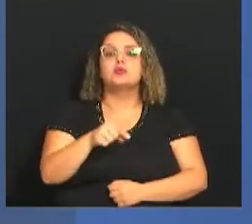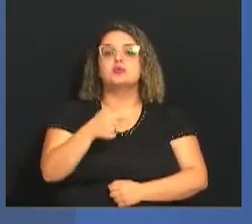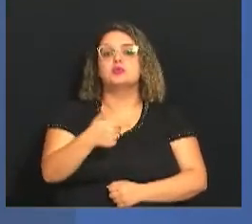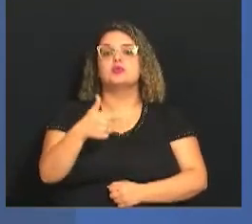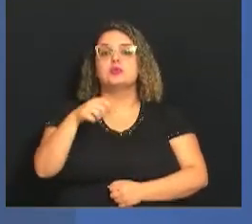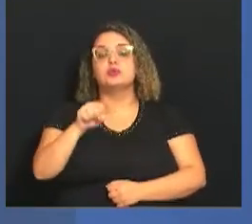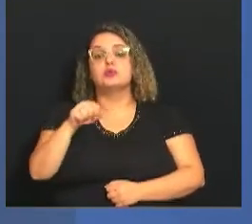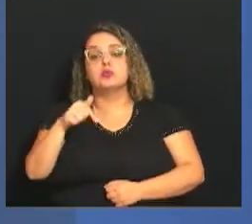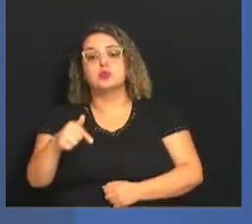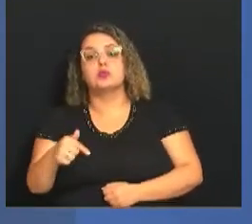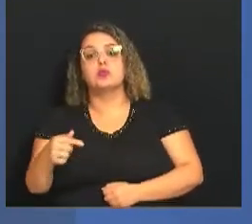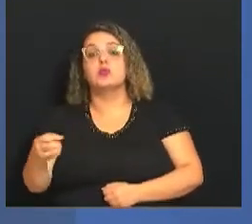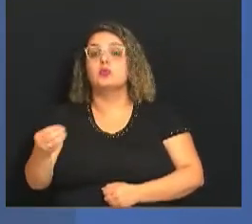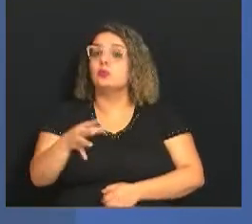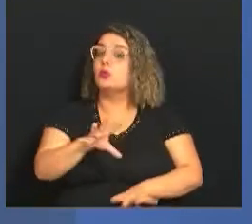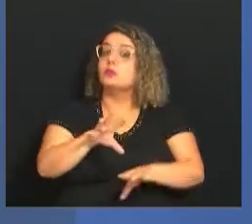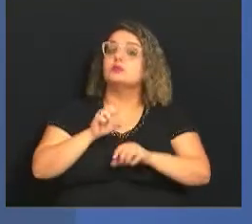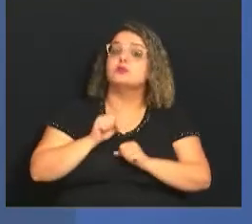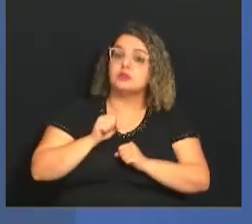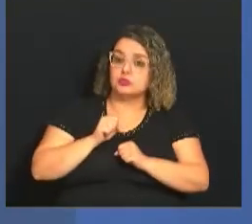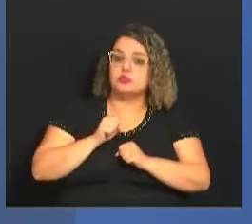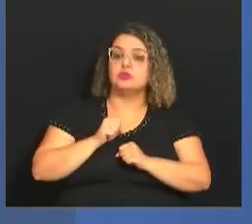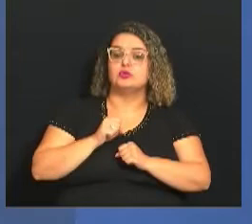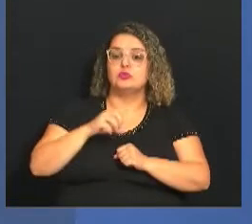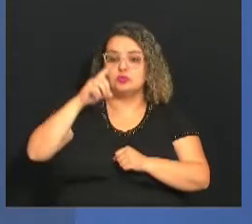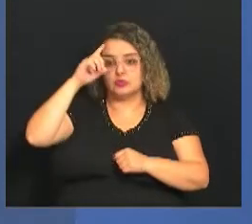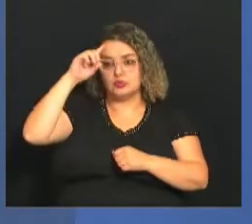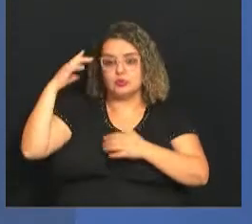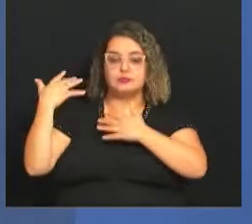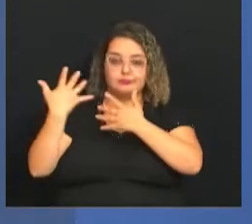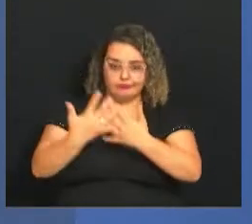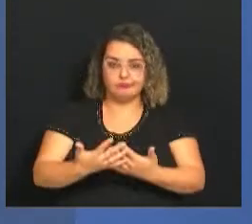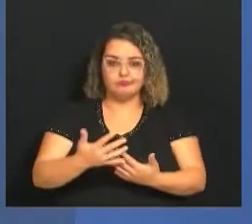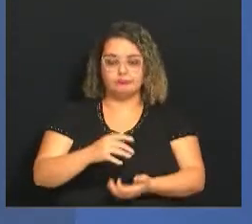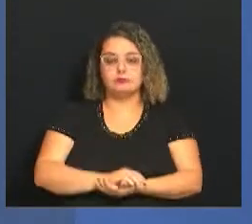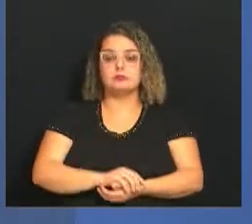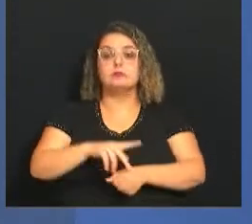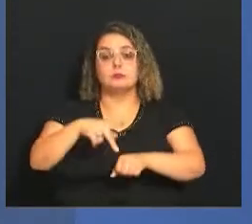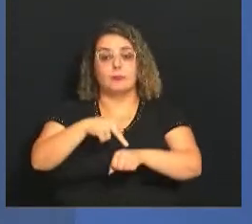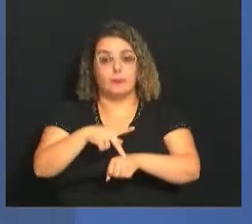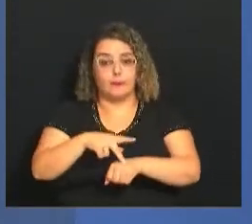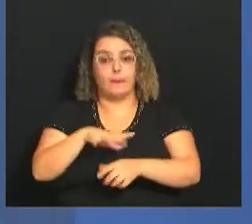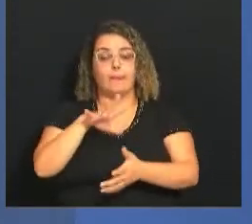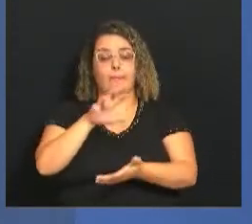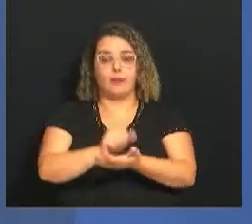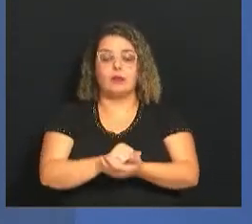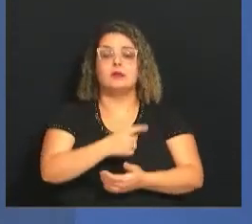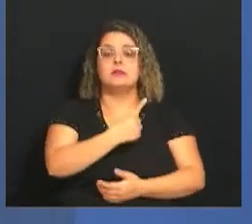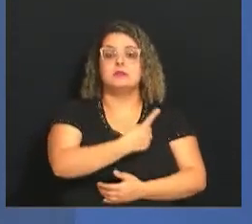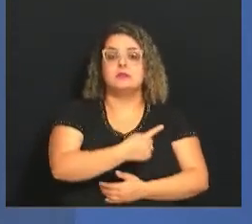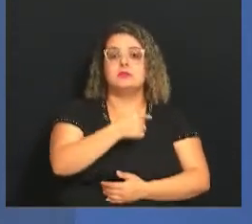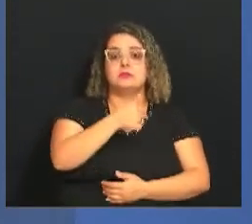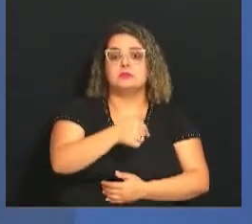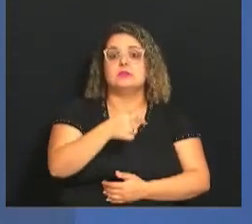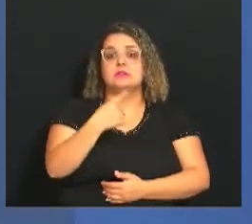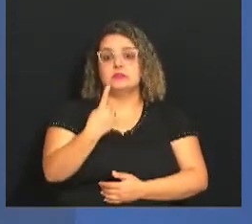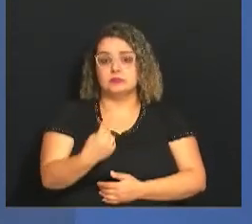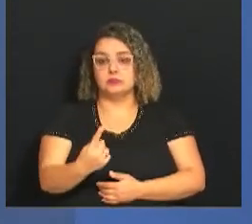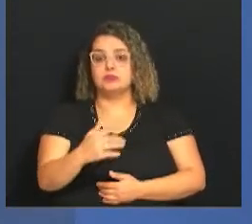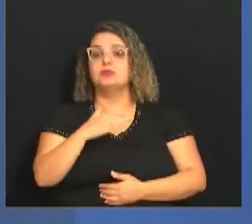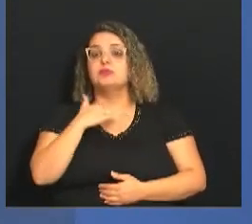11.287 novos casos nas últimas 24 horas. O país também registrou 171 óbitos devido